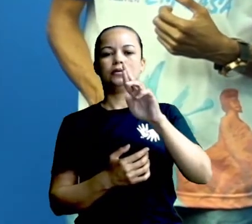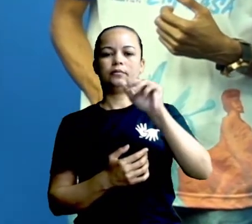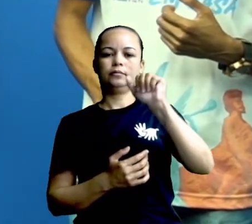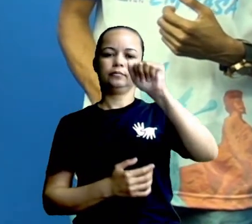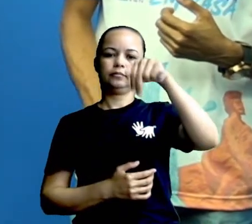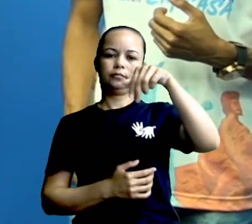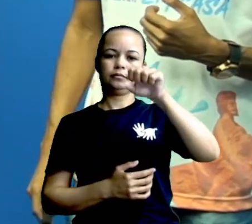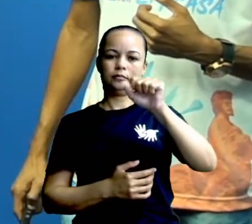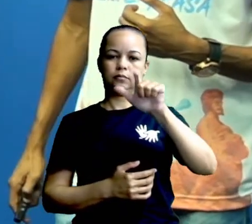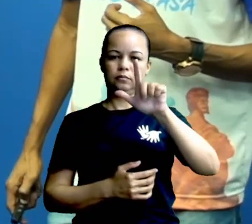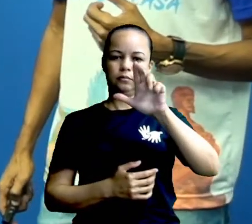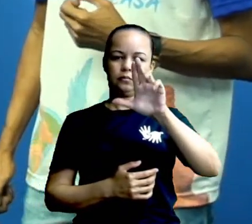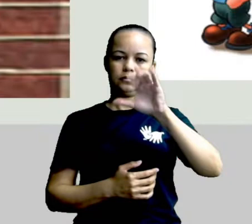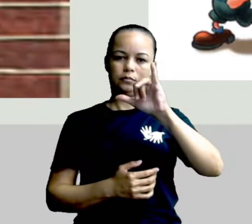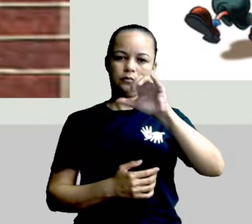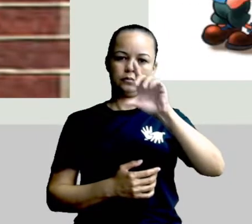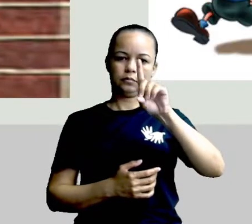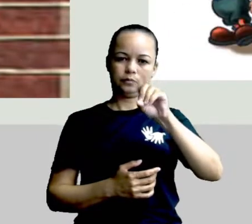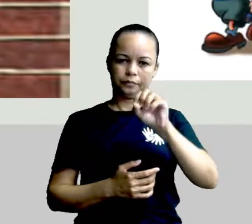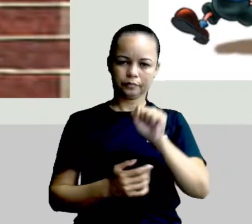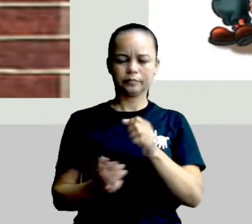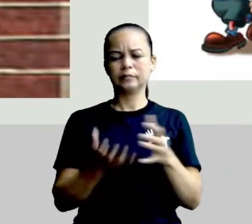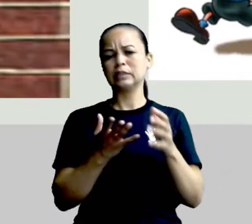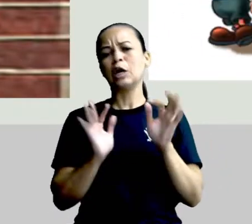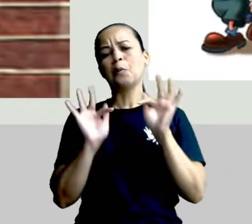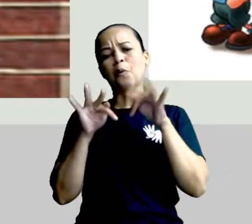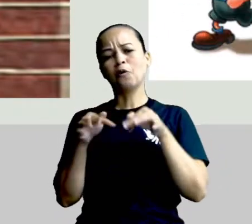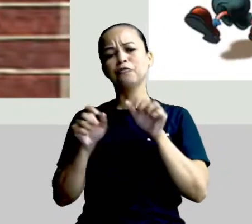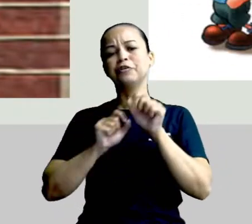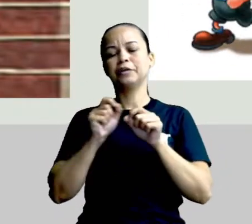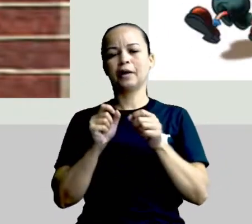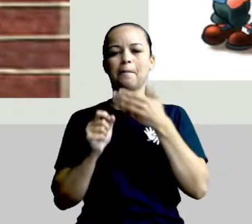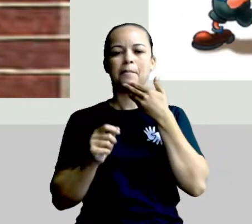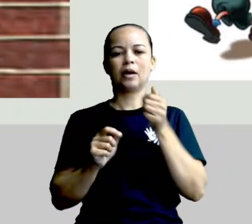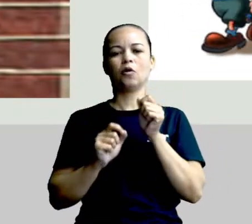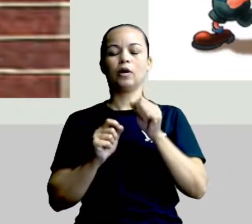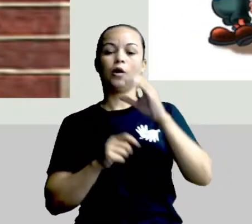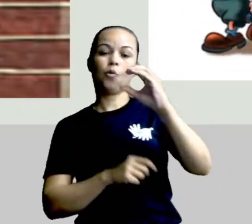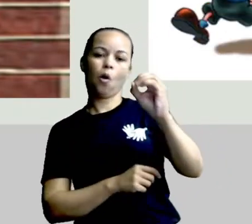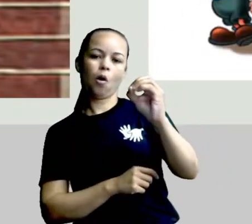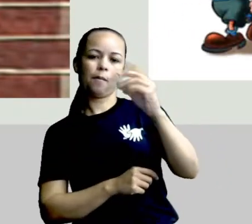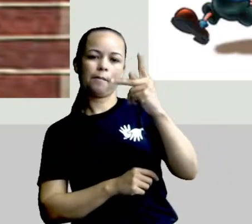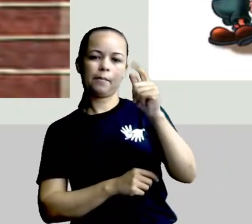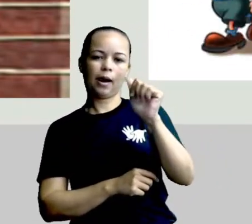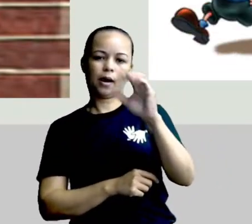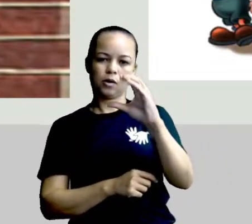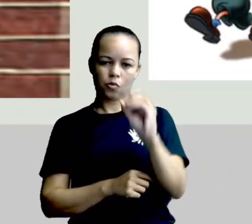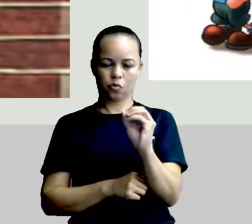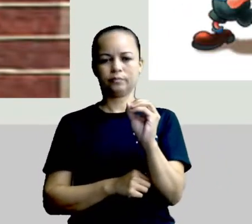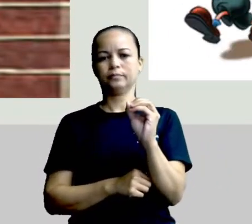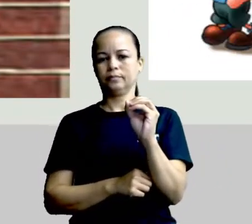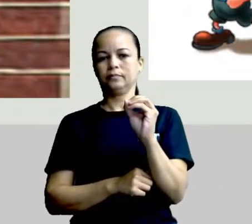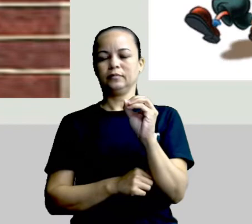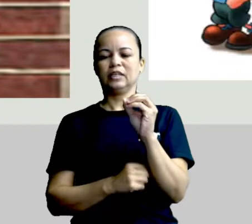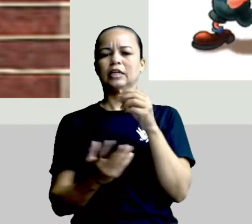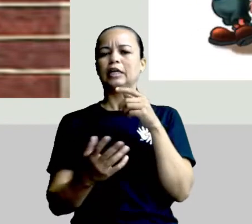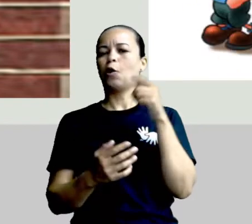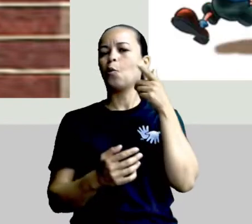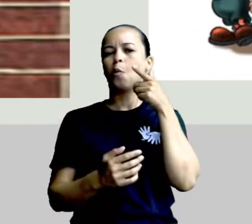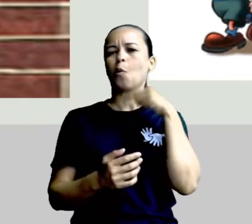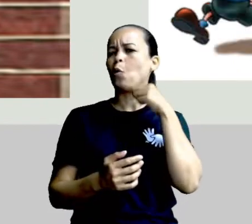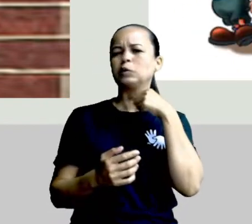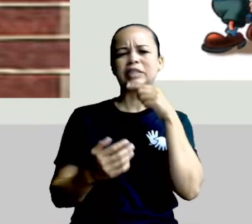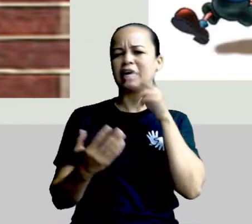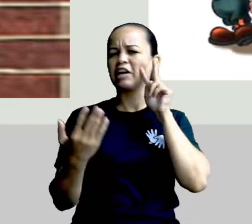translúcido. Beleza? E, por fim, o meio opaco. Opaco é um meio, tá certo? Que ele